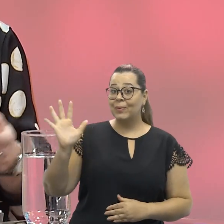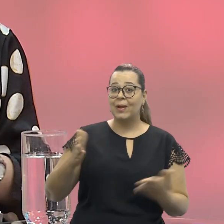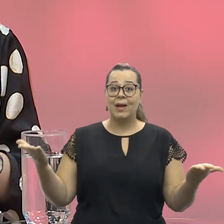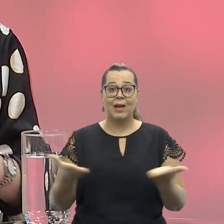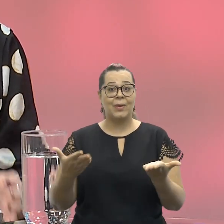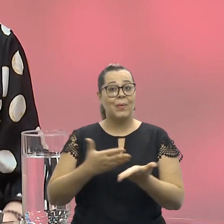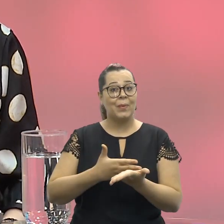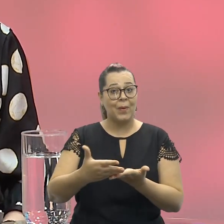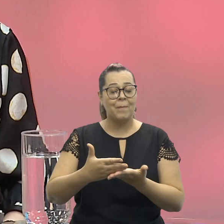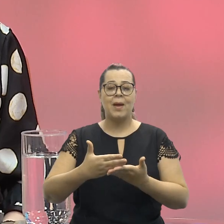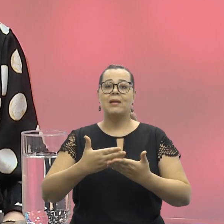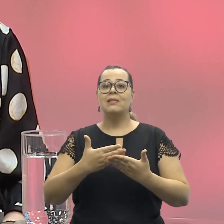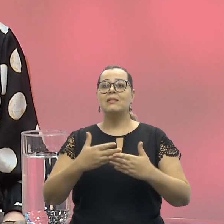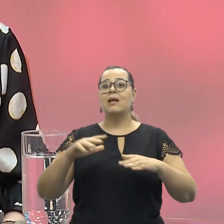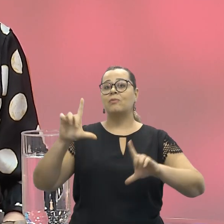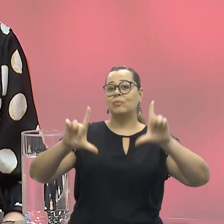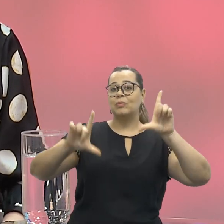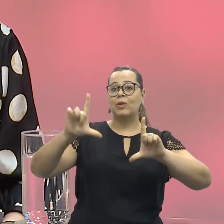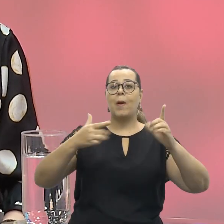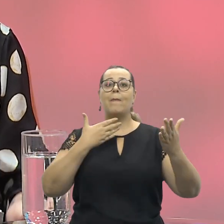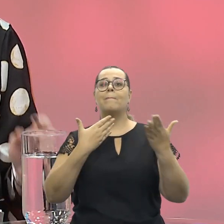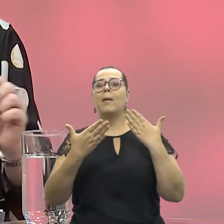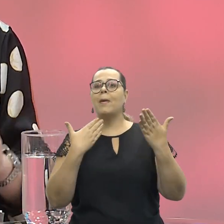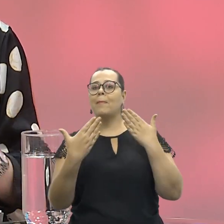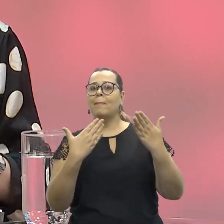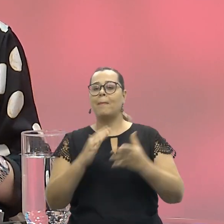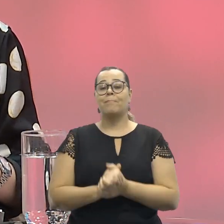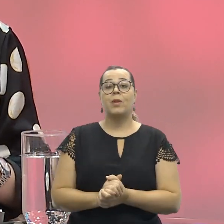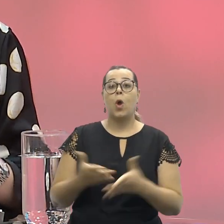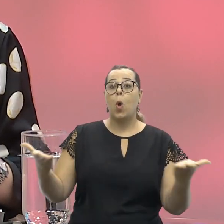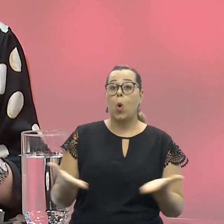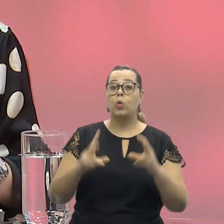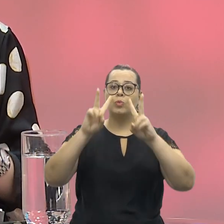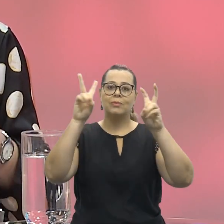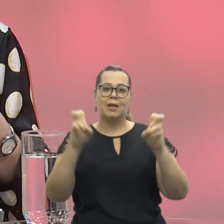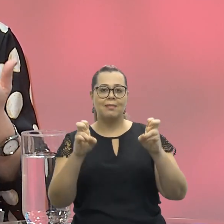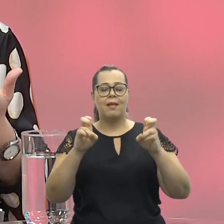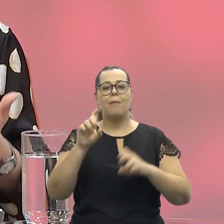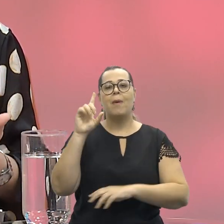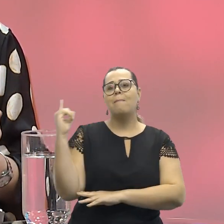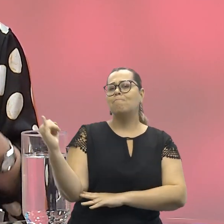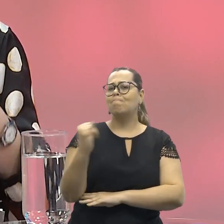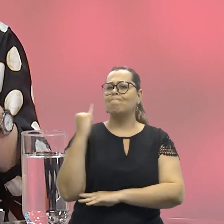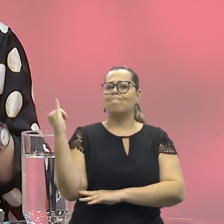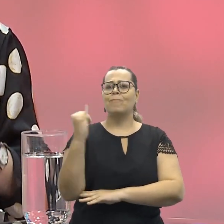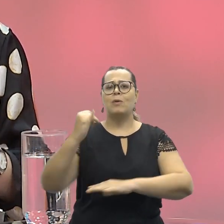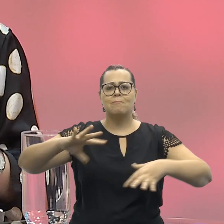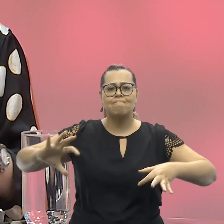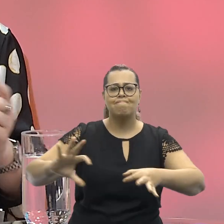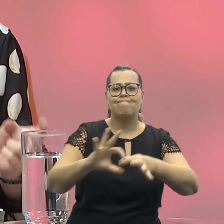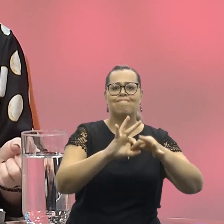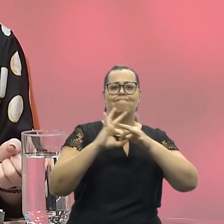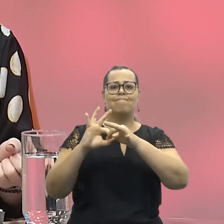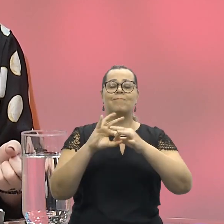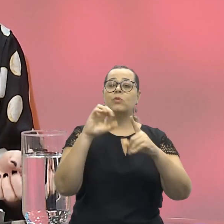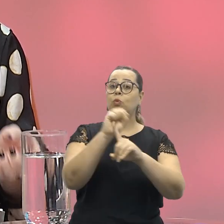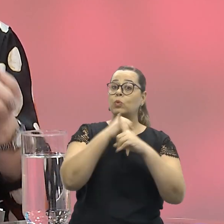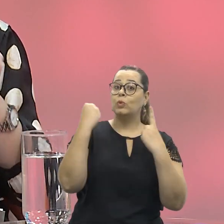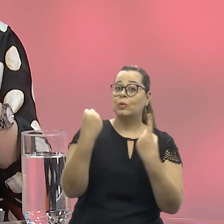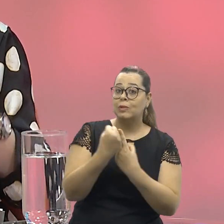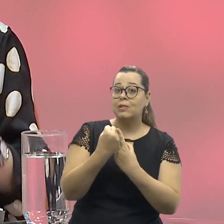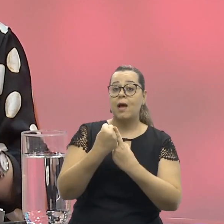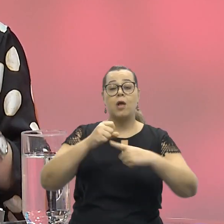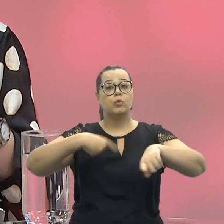Olá, começa agora o programa Papo em Dia. O tema desta edição é a importância do envolvimento da